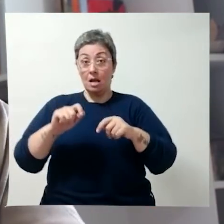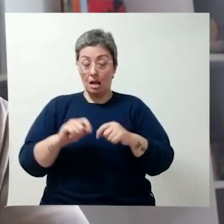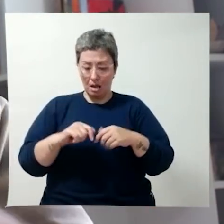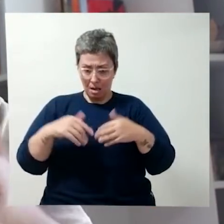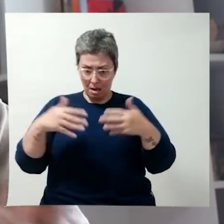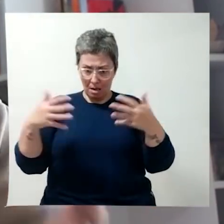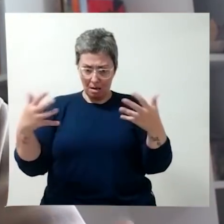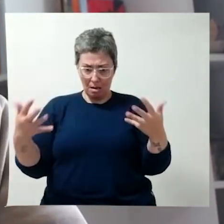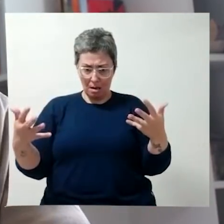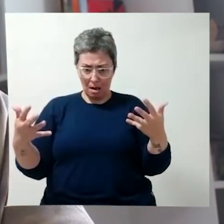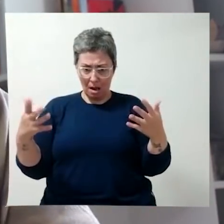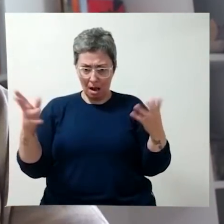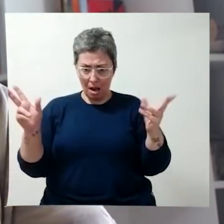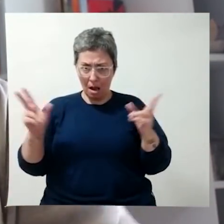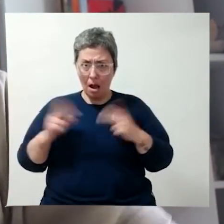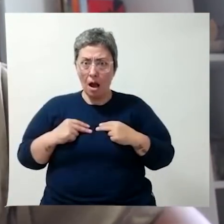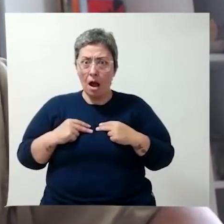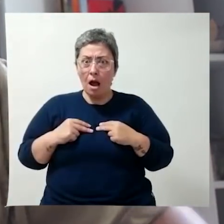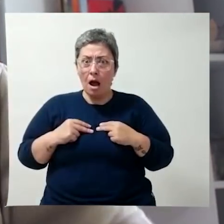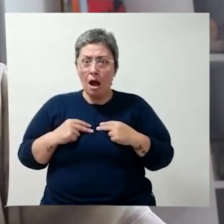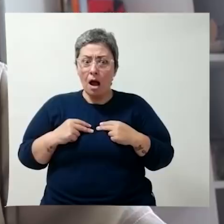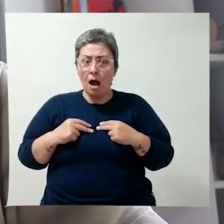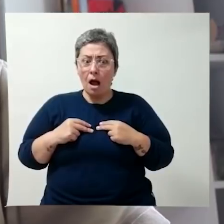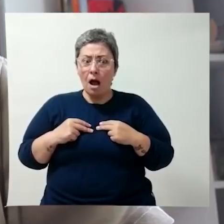Abrir. Quando abriram,